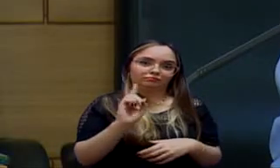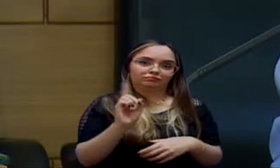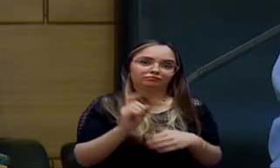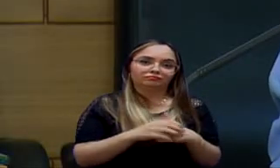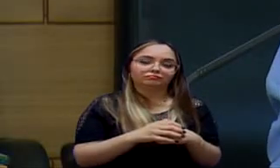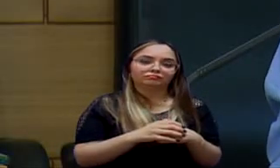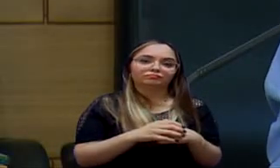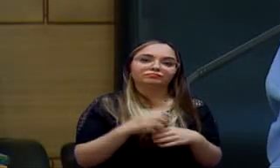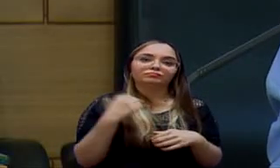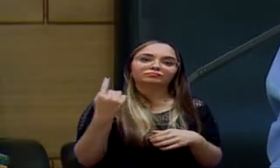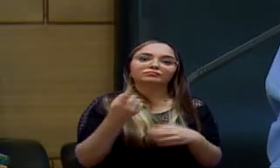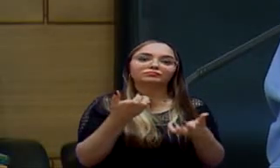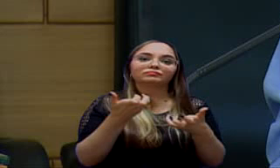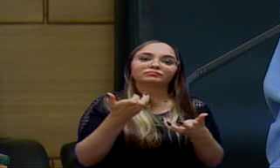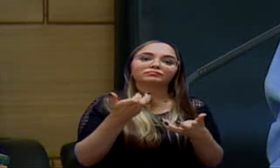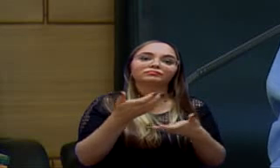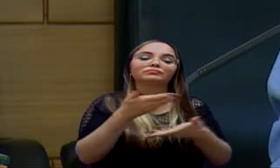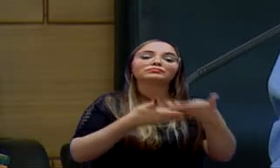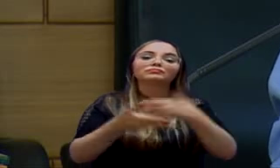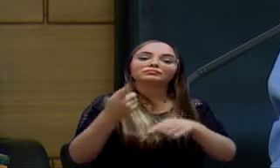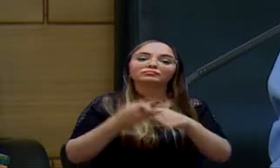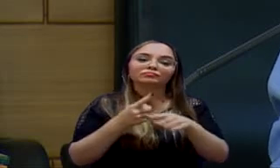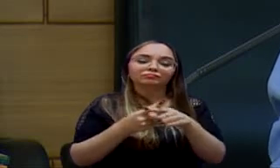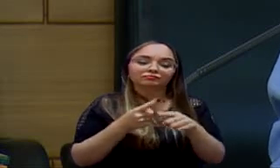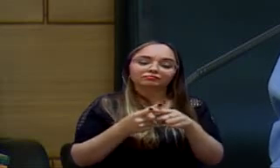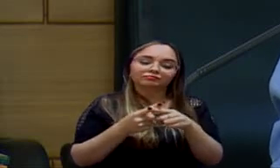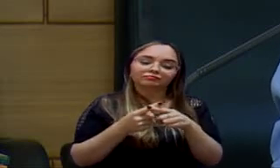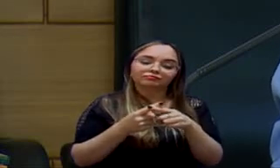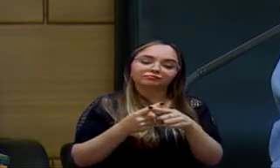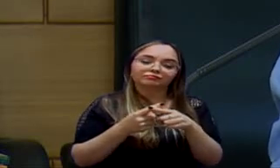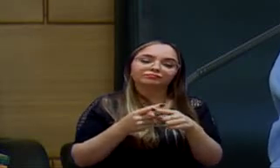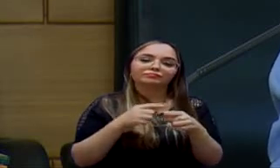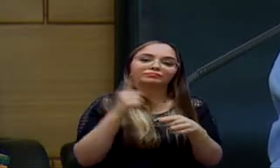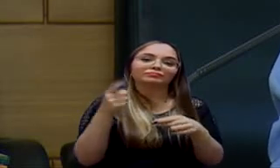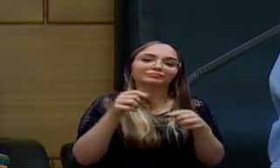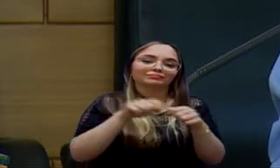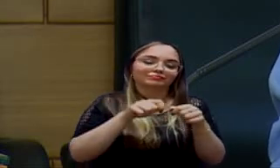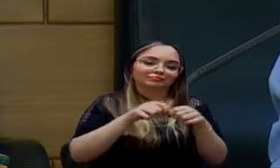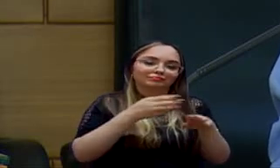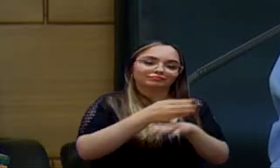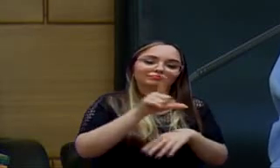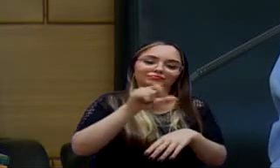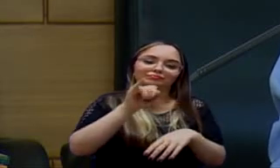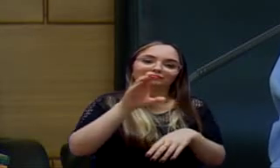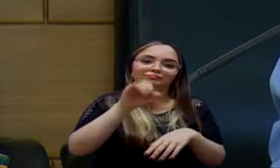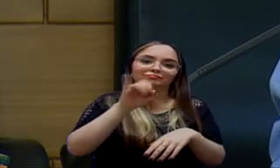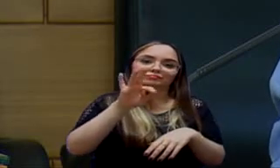a troca está acontecendo por conta da loteria exatamente